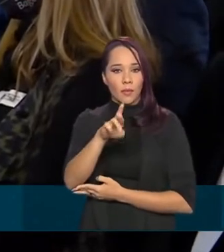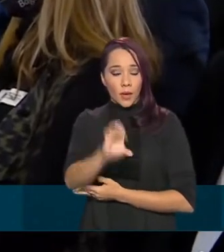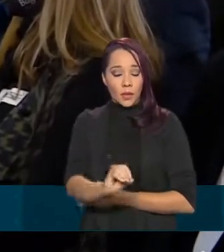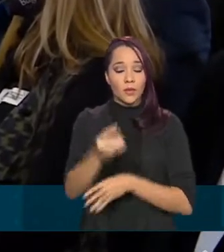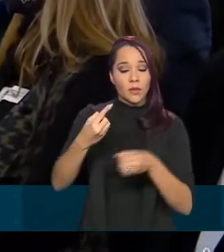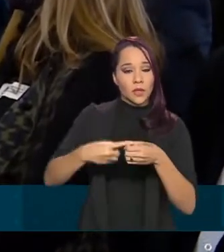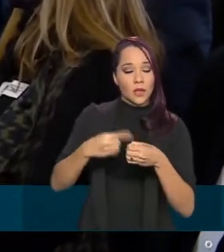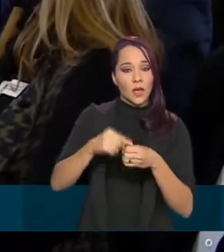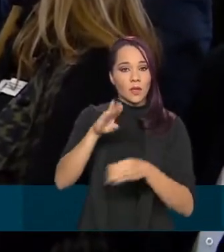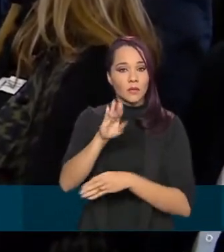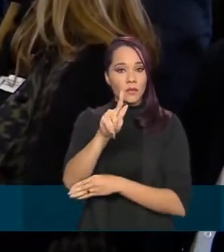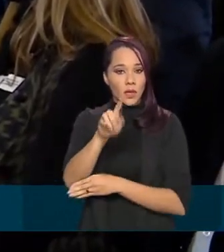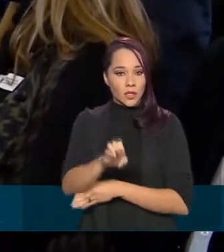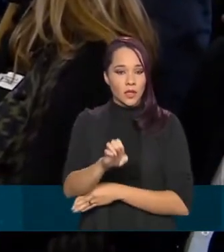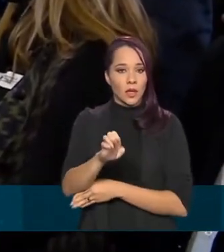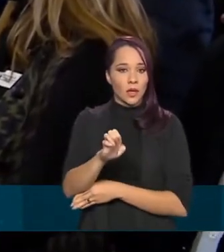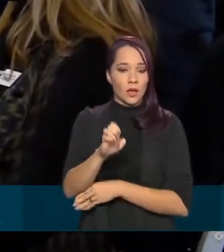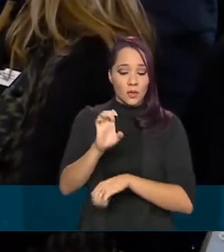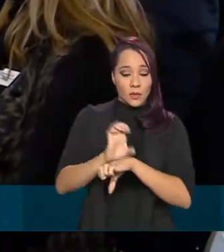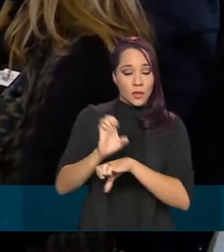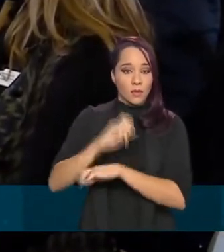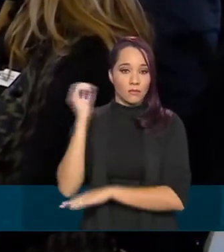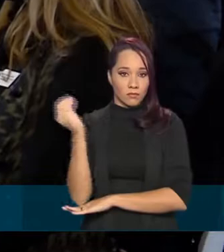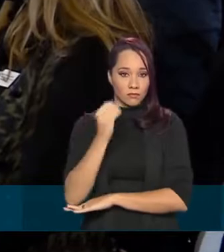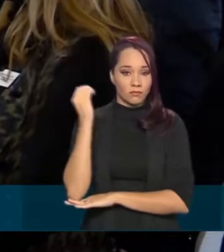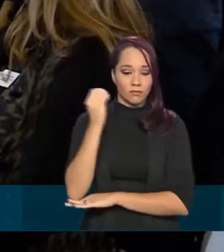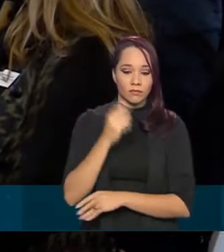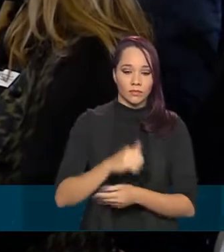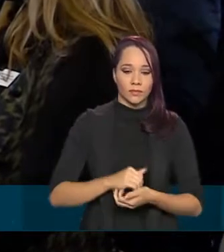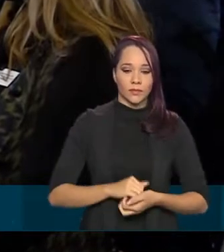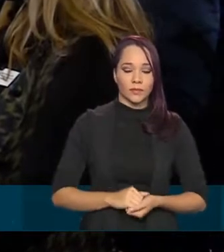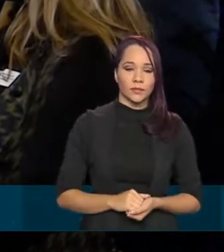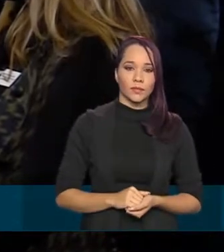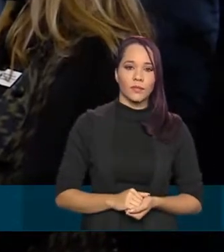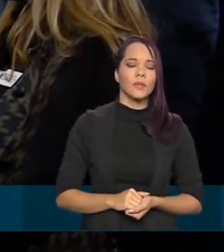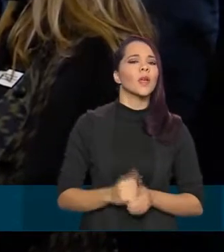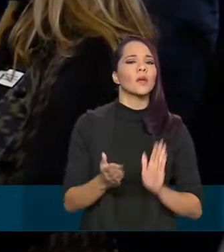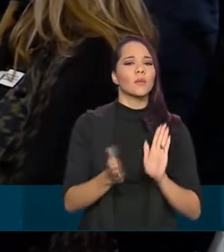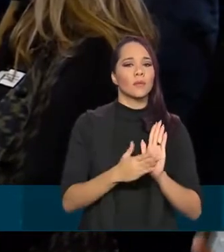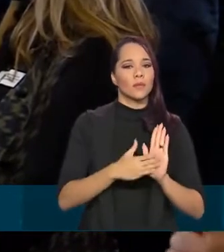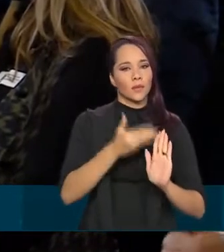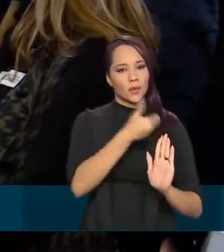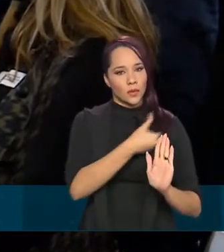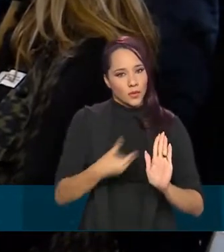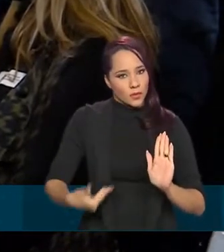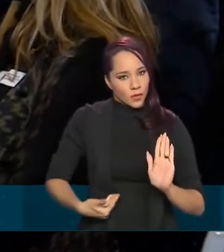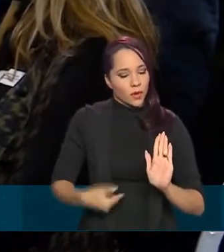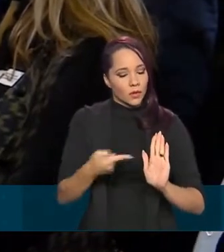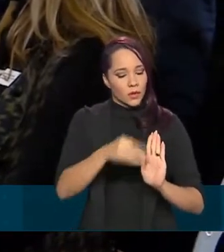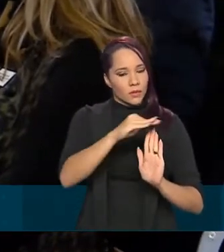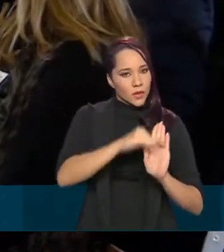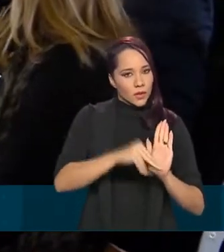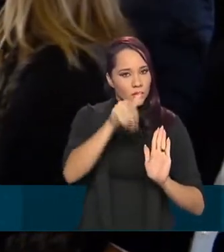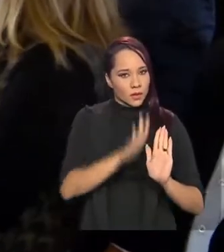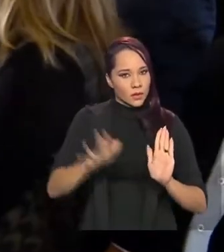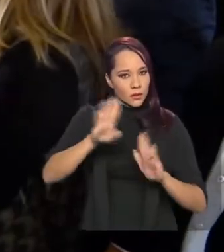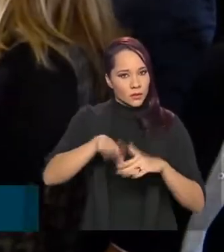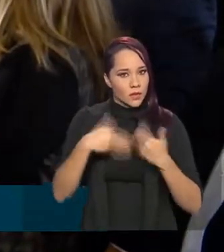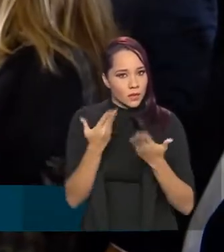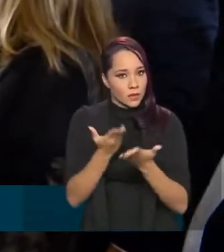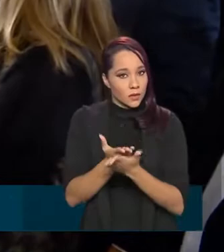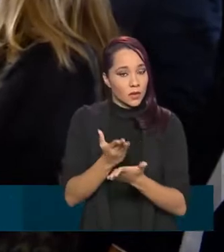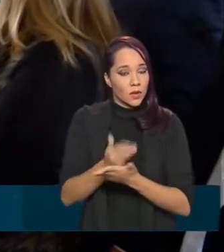Bagé, no Rio Grande do Sul. A proposta do governo com esse Programa Nacional das